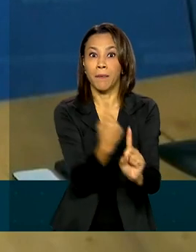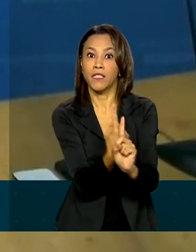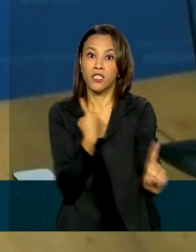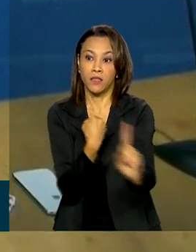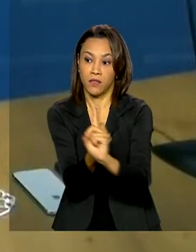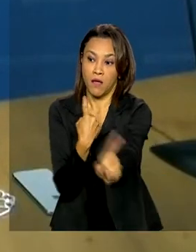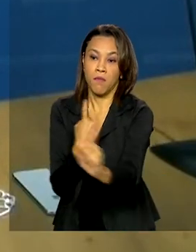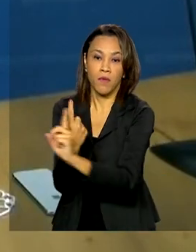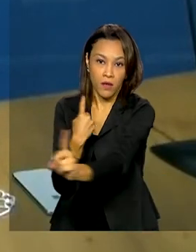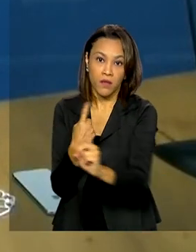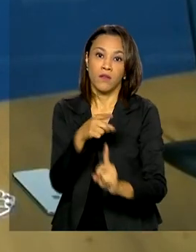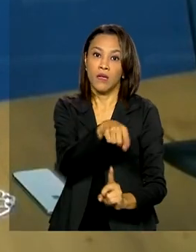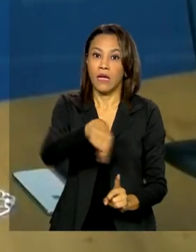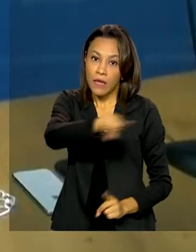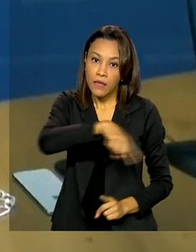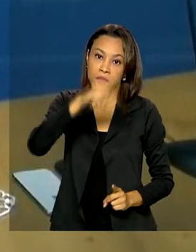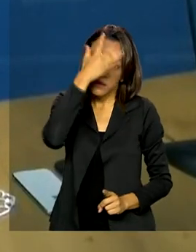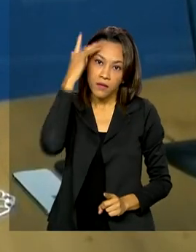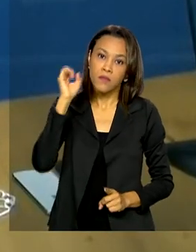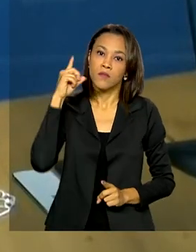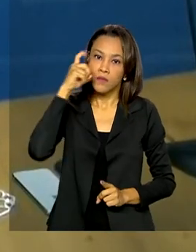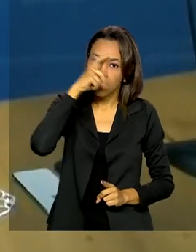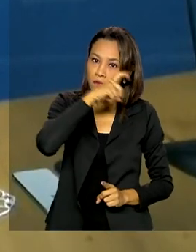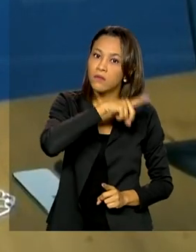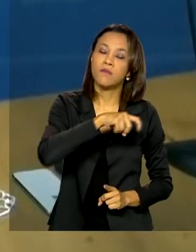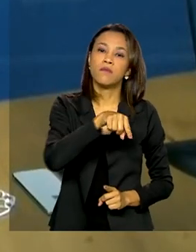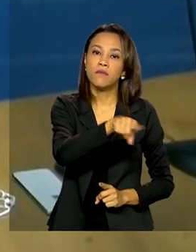ficavam impossibilitados. Mas ganhavam o seu ganhão.